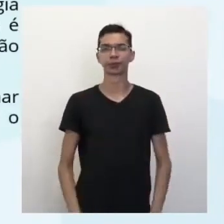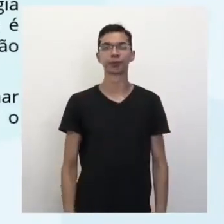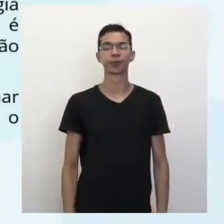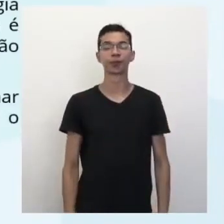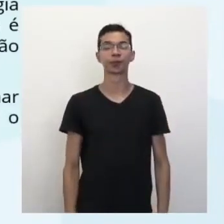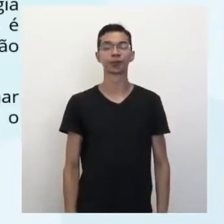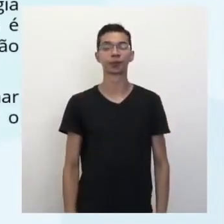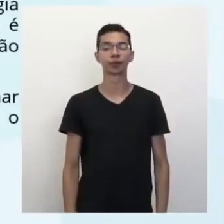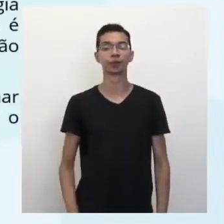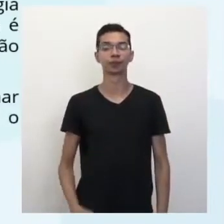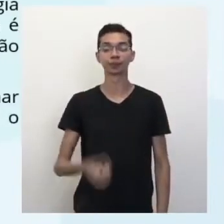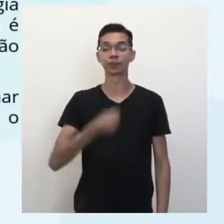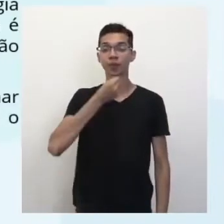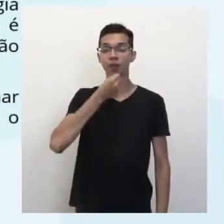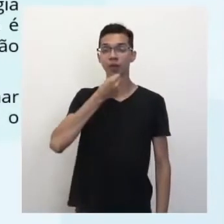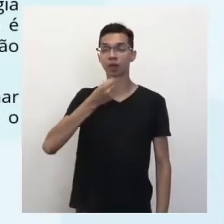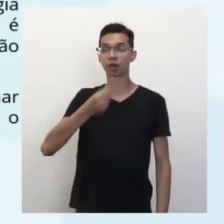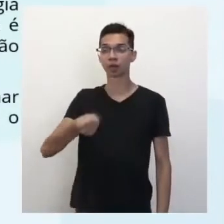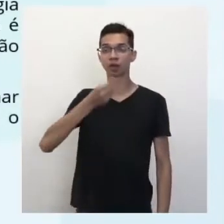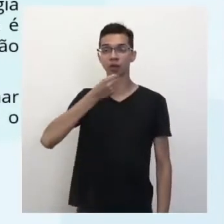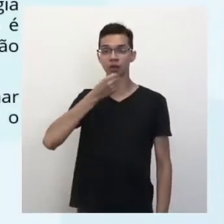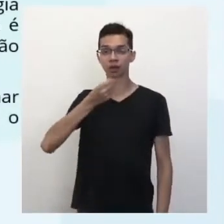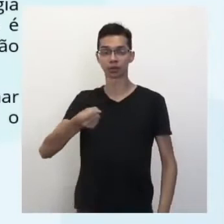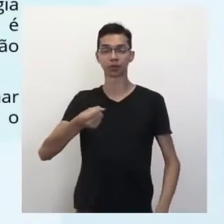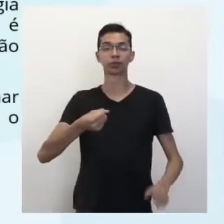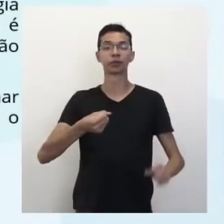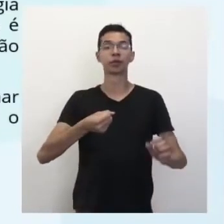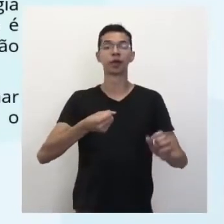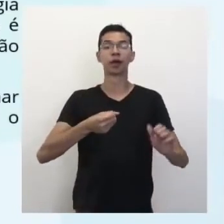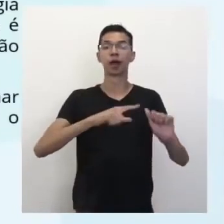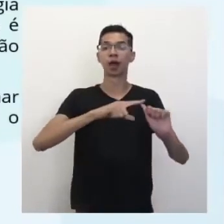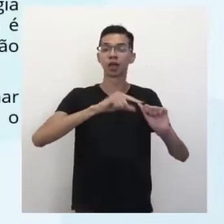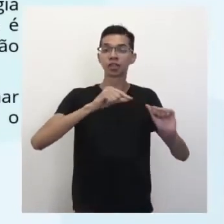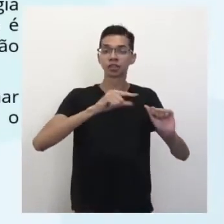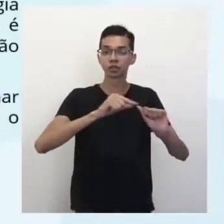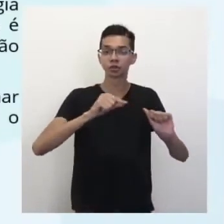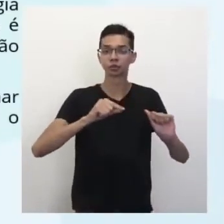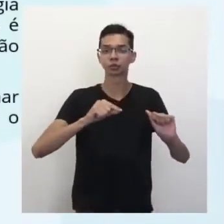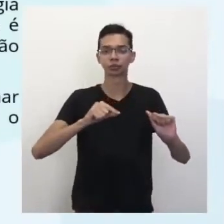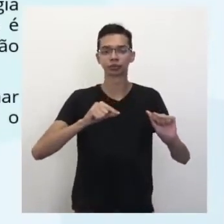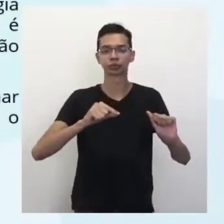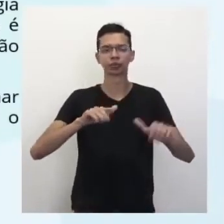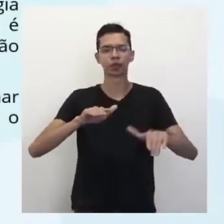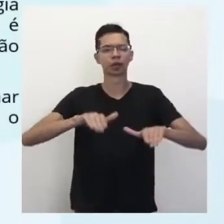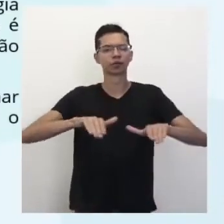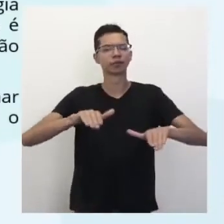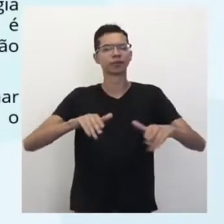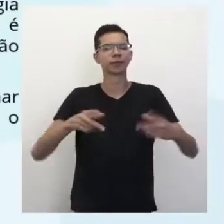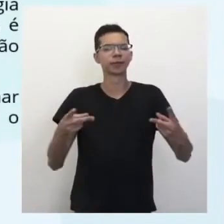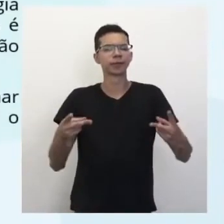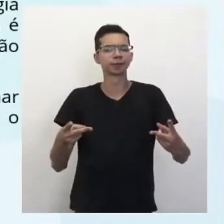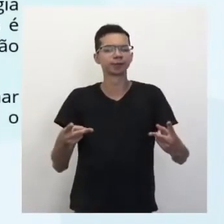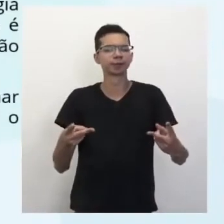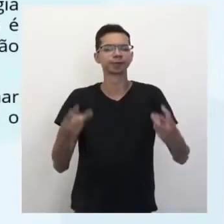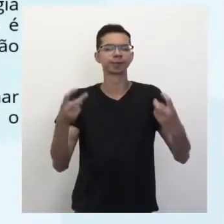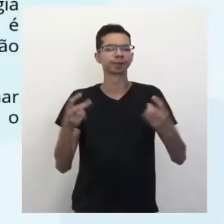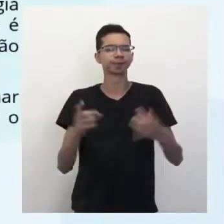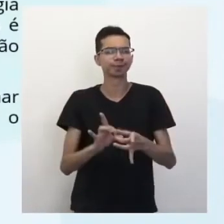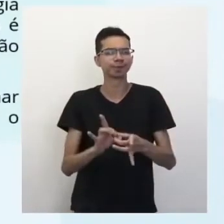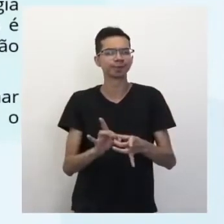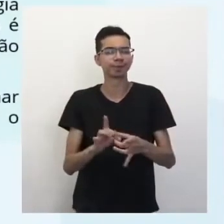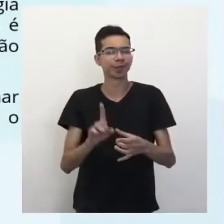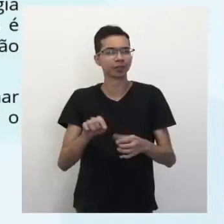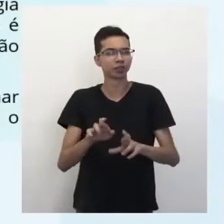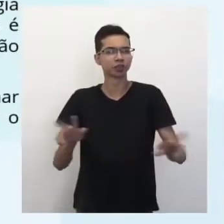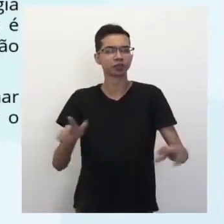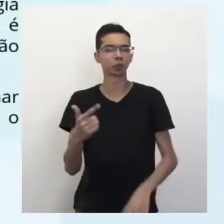entre reportagem e artigo. Para Lins da Silva, o jornalismo da atualidade precisa trabalhar com